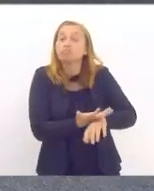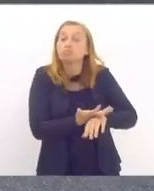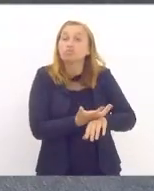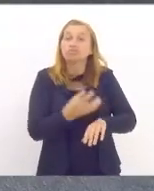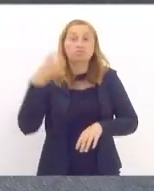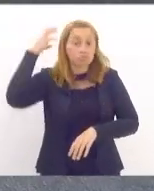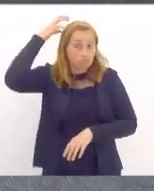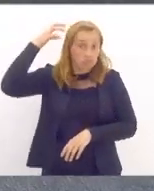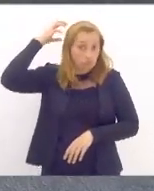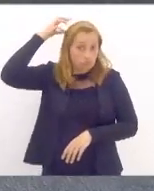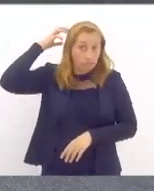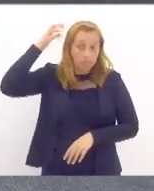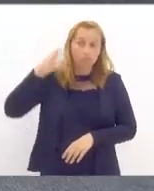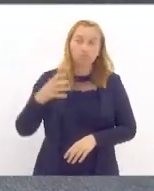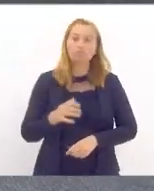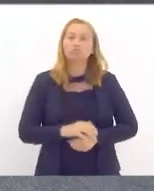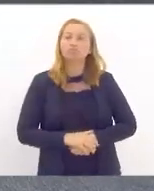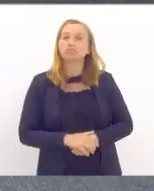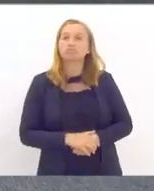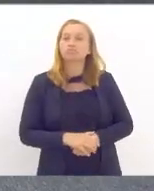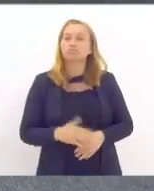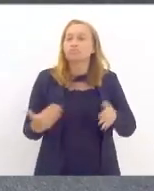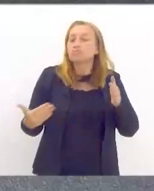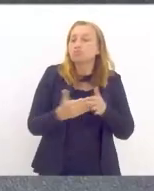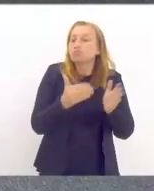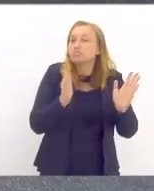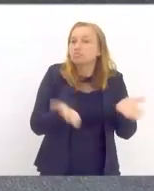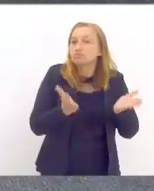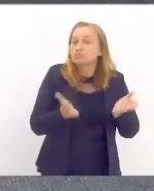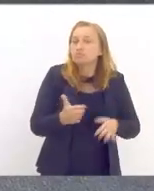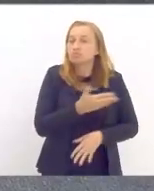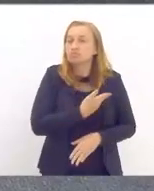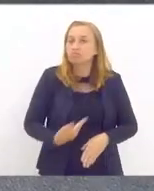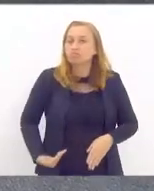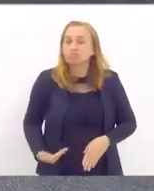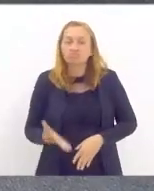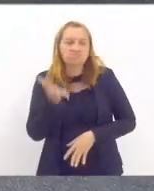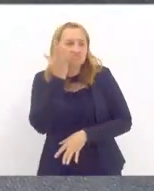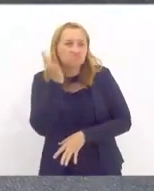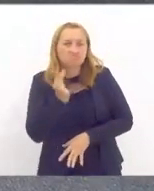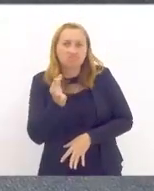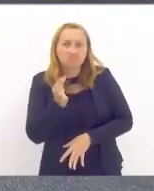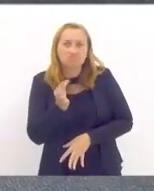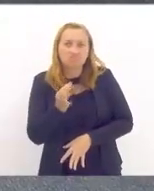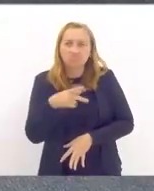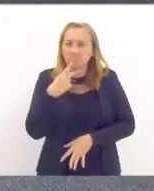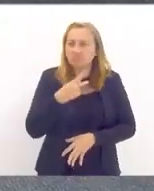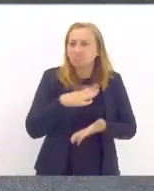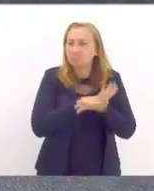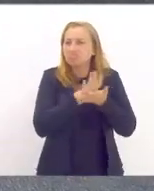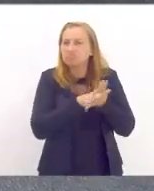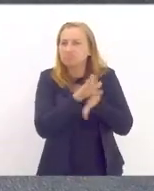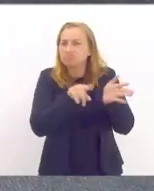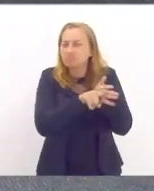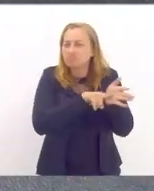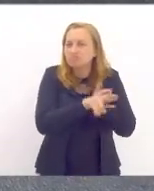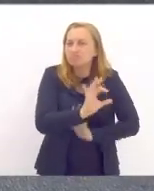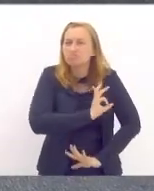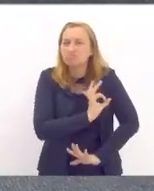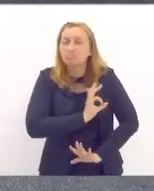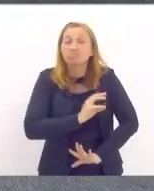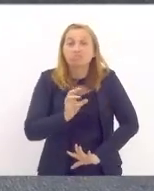Estátua Mariele Franco Mariele Franco até hoje o governo não disse o governo as investigações não